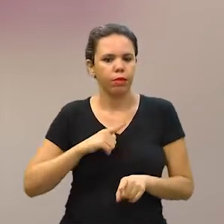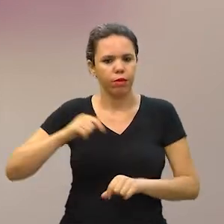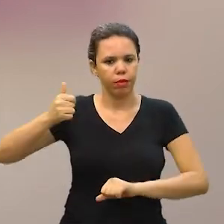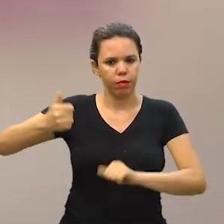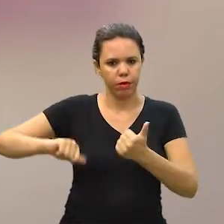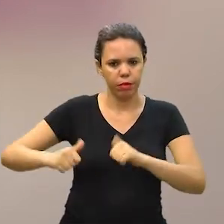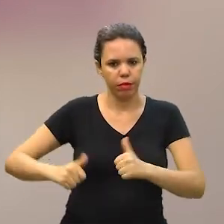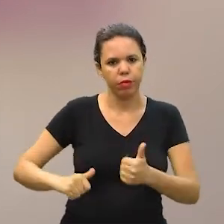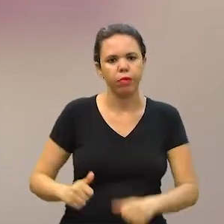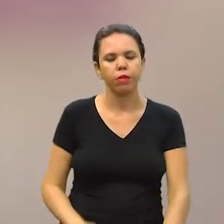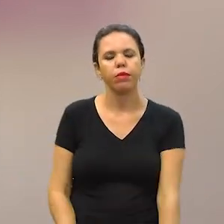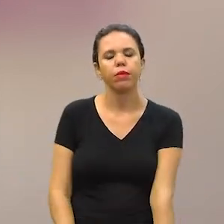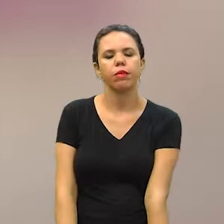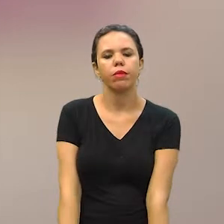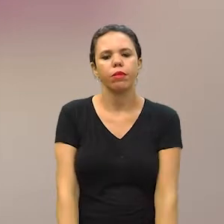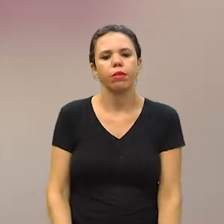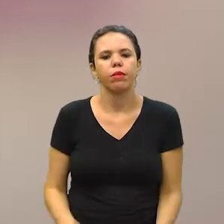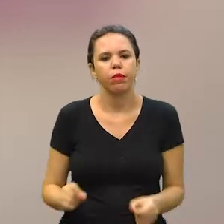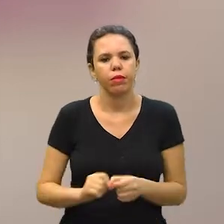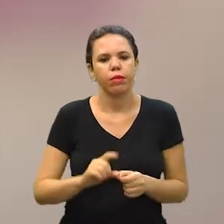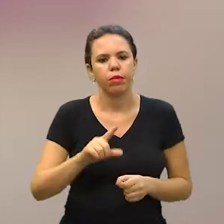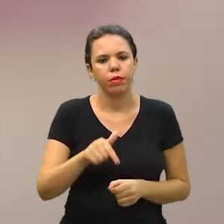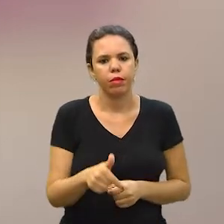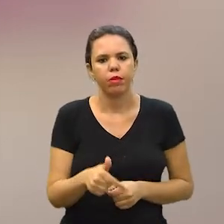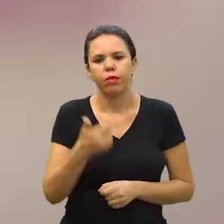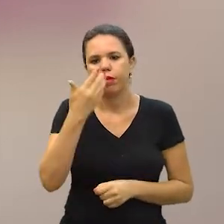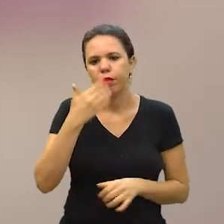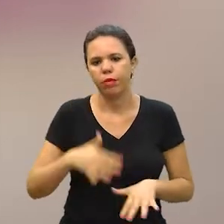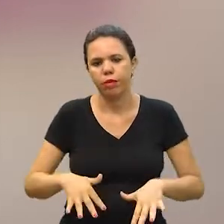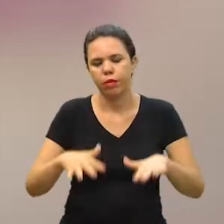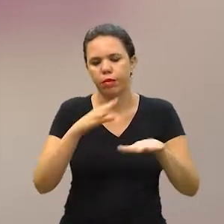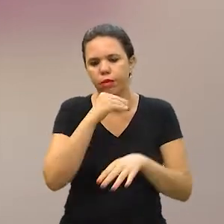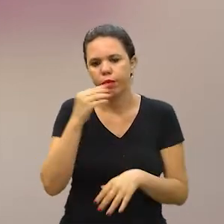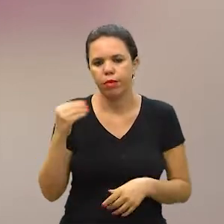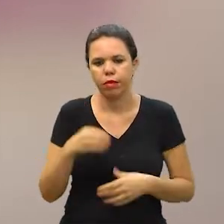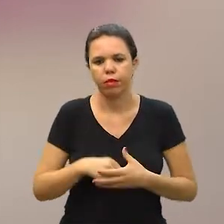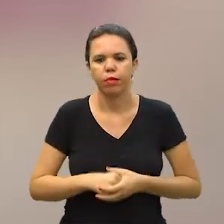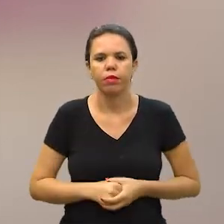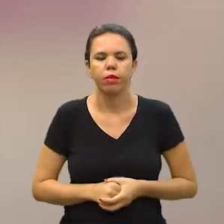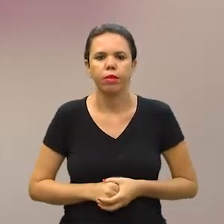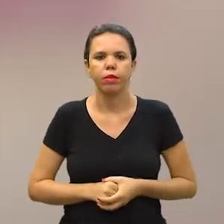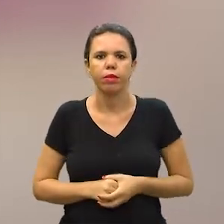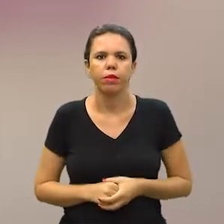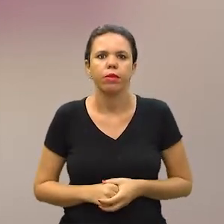os diagnósticos agora feitos posteriormente, não só na infância e adolescência, né?